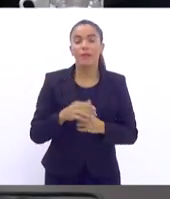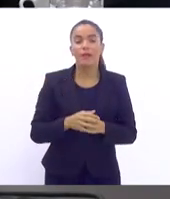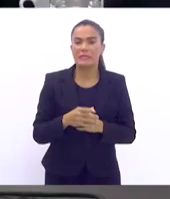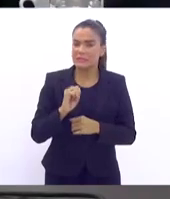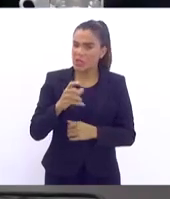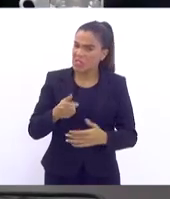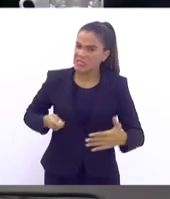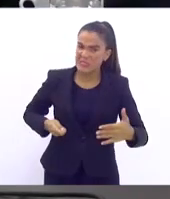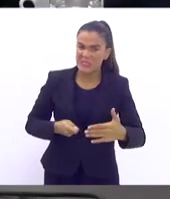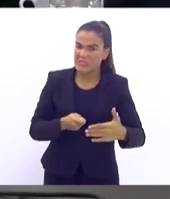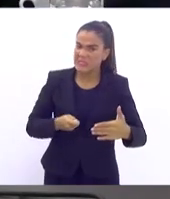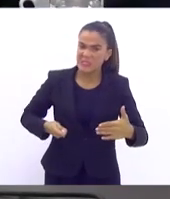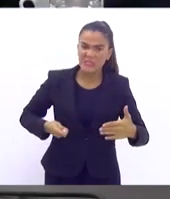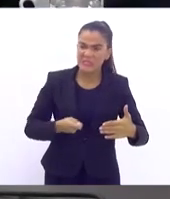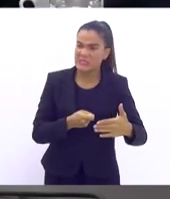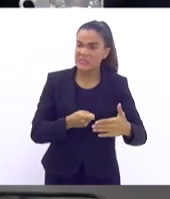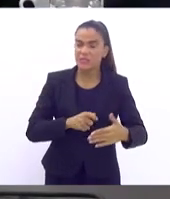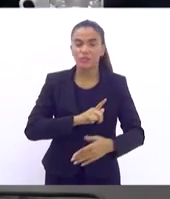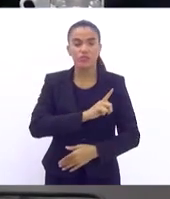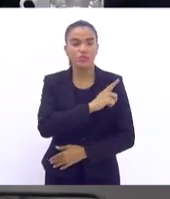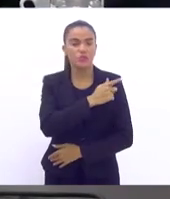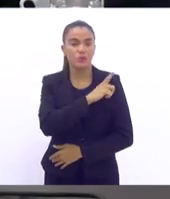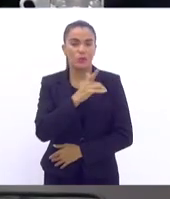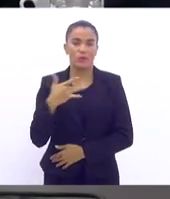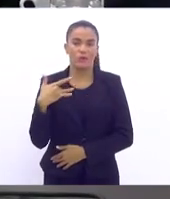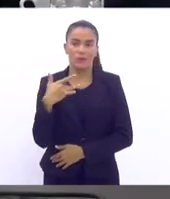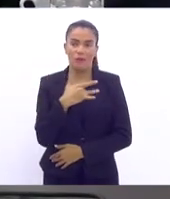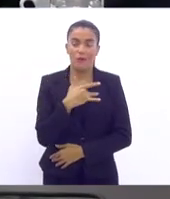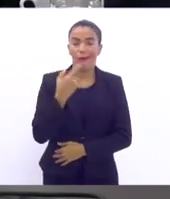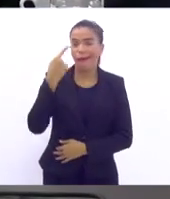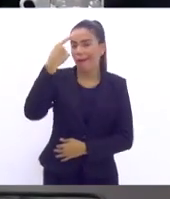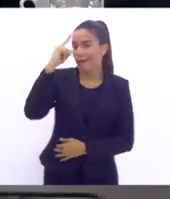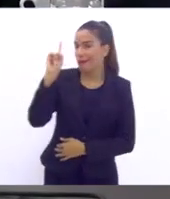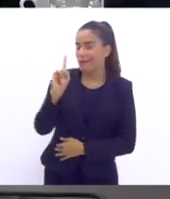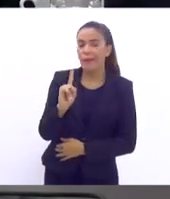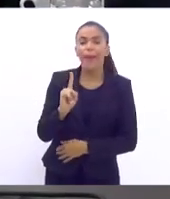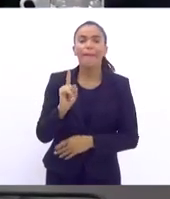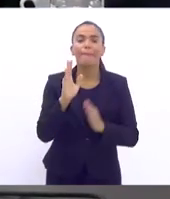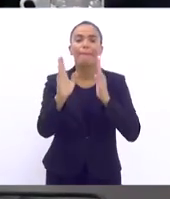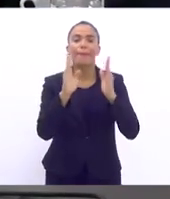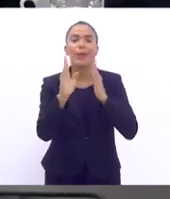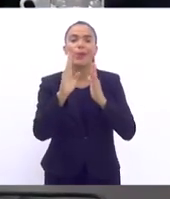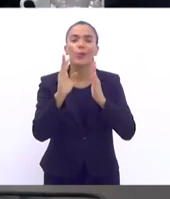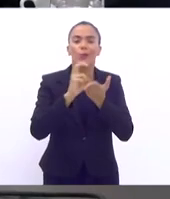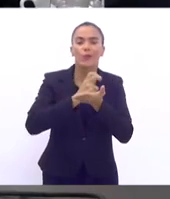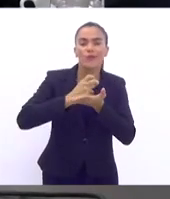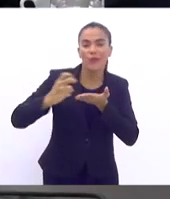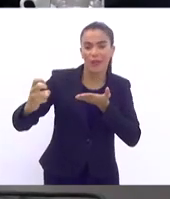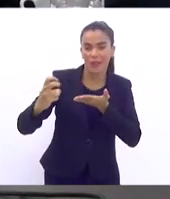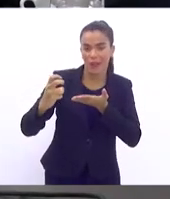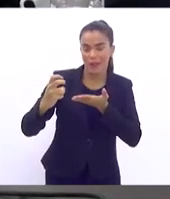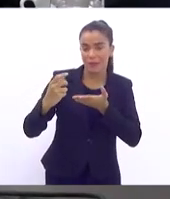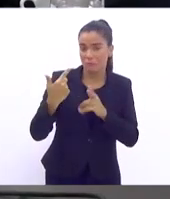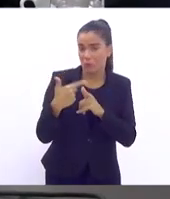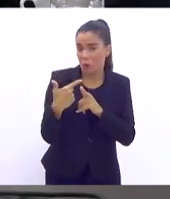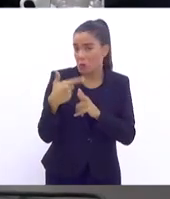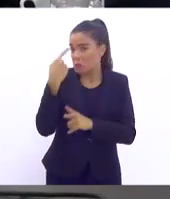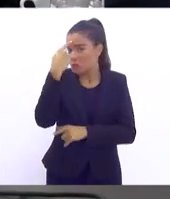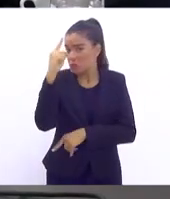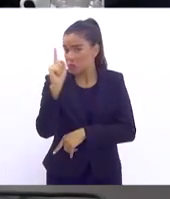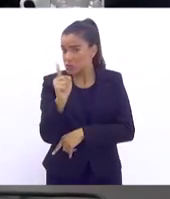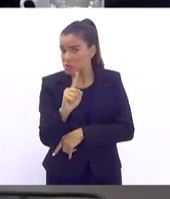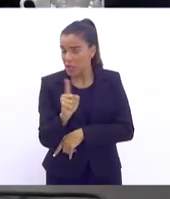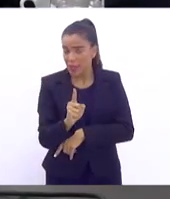forçassemos o gestor de saúde é manter porque eu não sei o período de validade uma vez que não há uma demanda tão